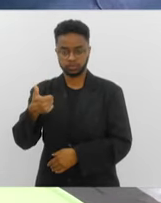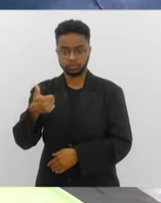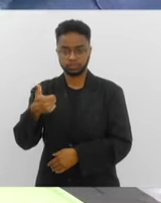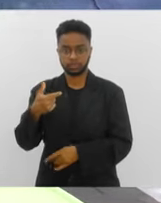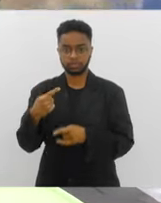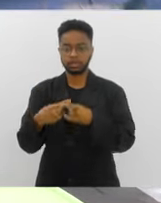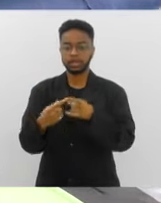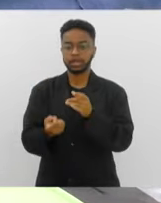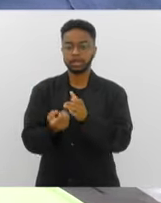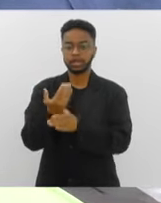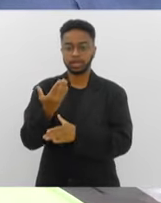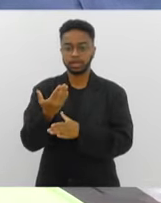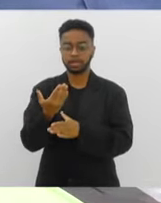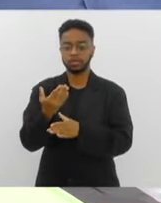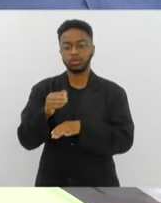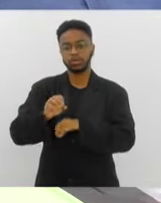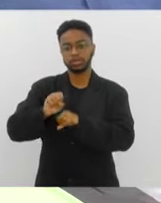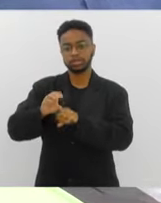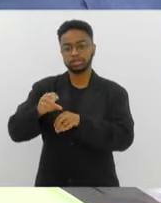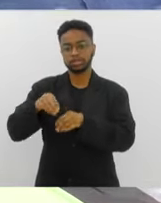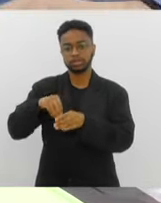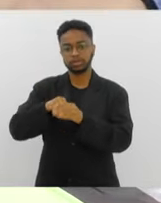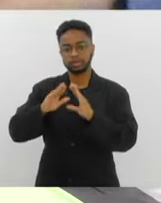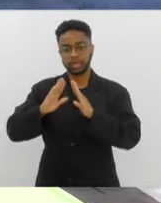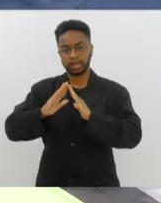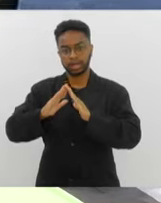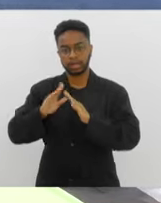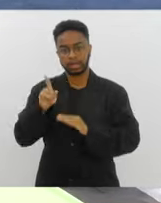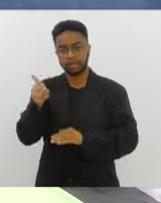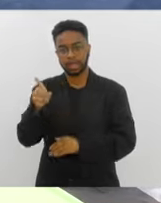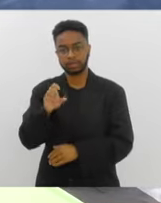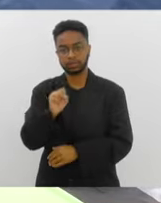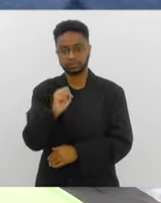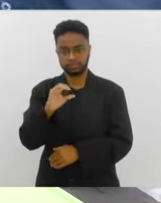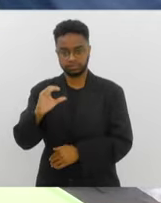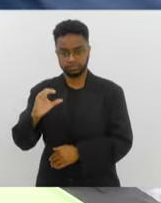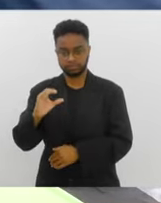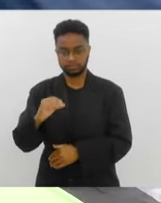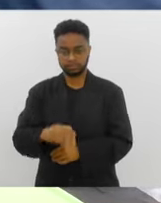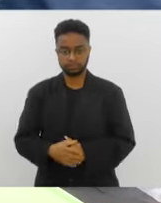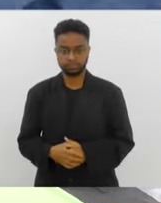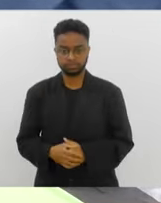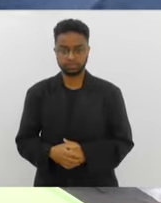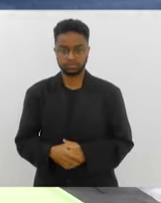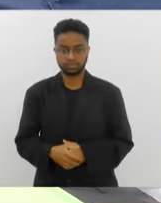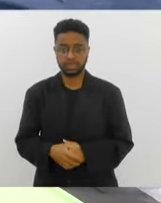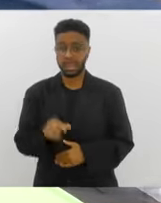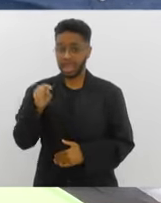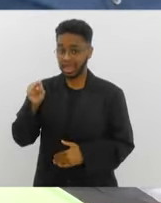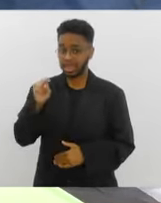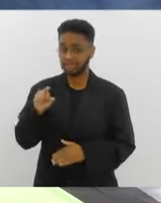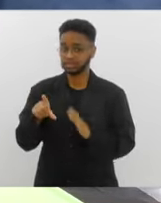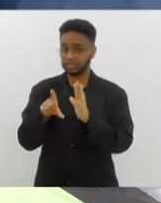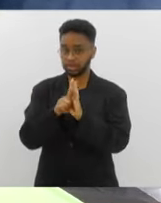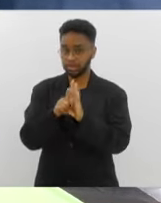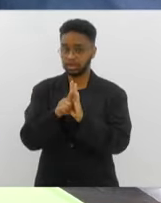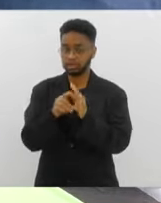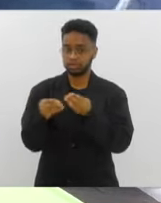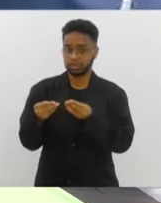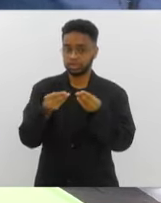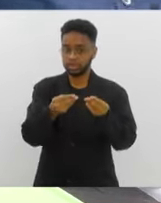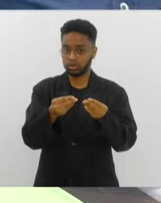que criou o homeschooling em Santa Catarina. É isso. Foi esta lei que foi para o